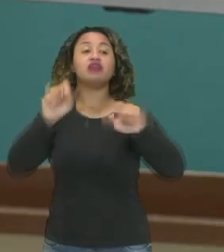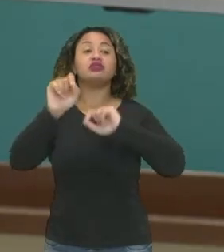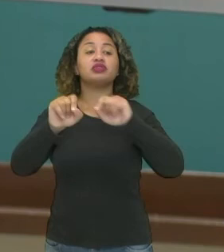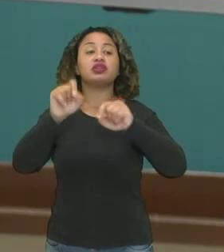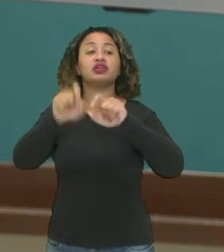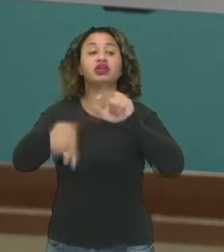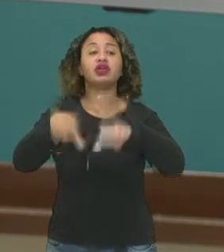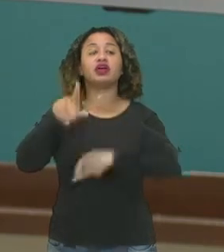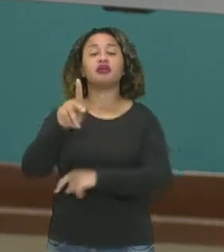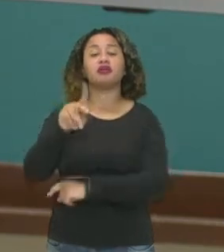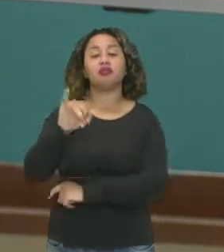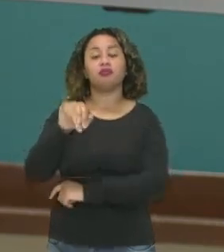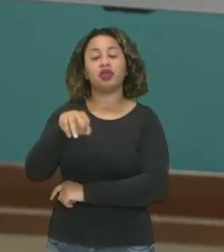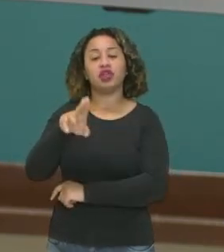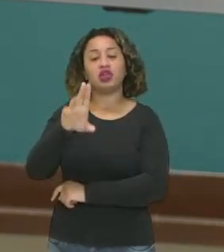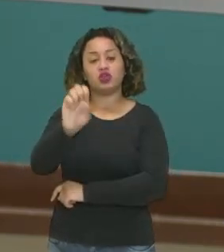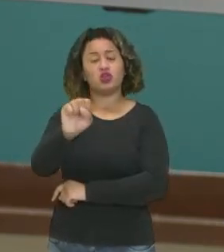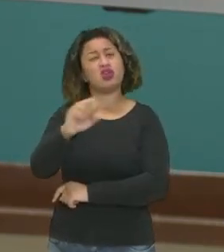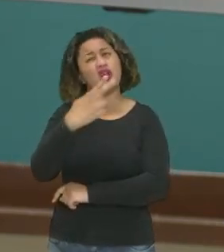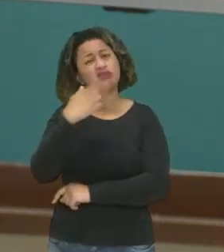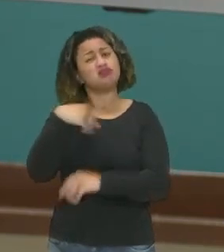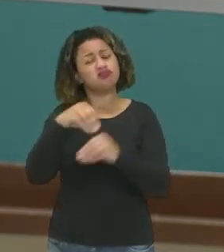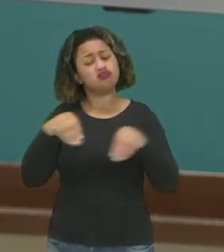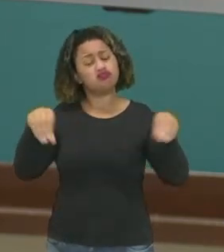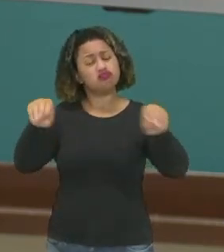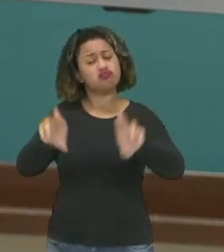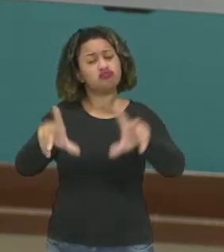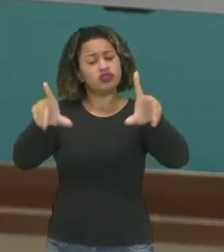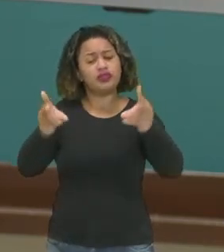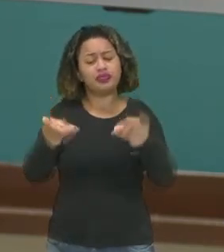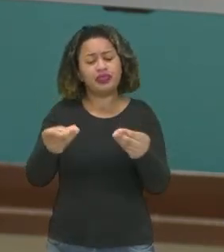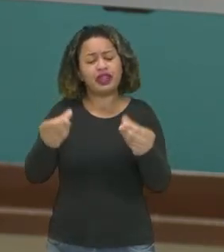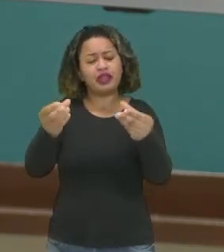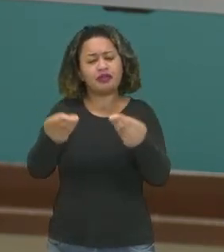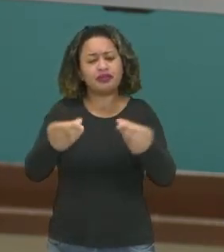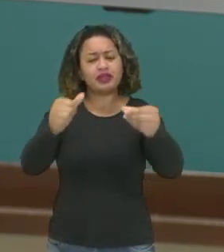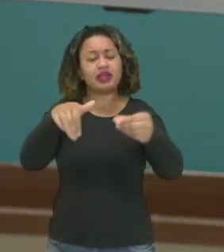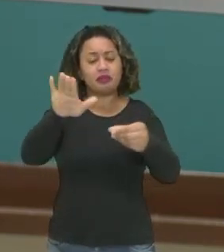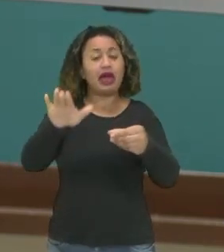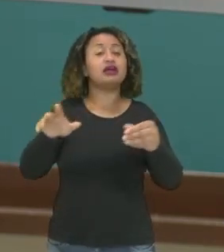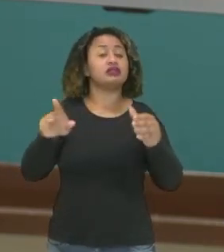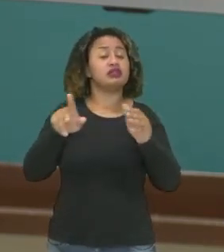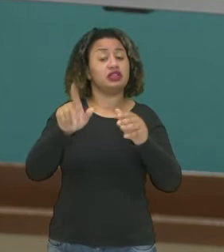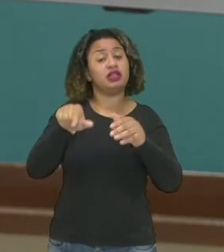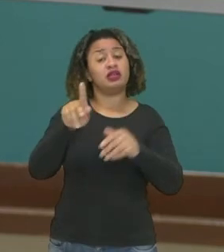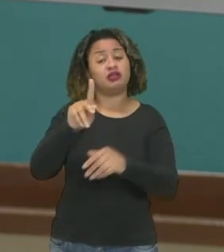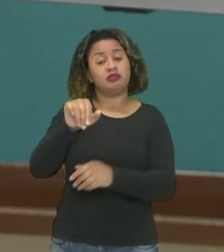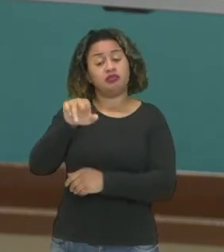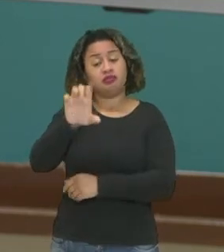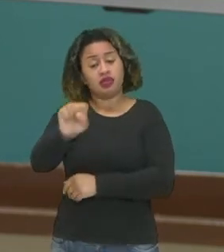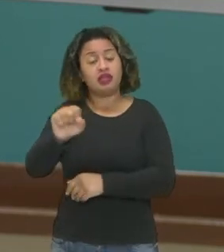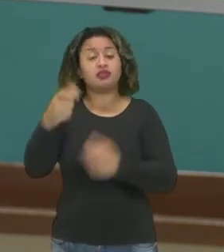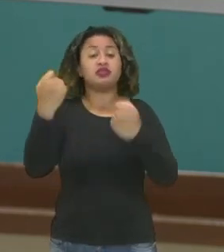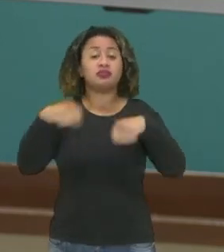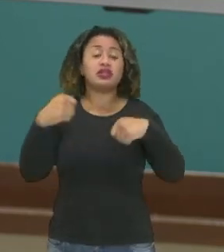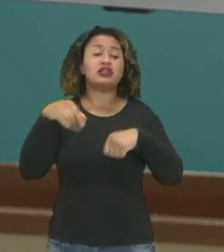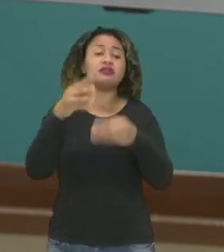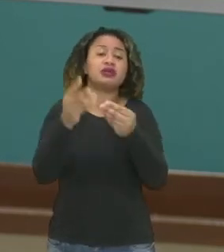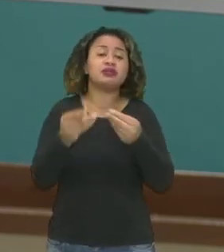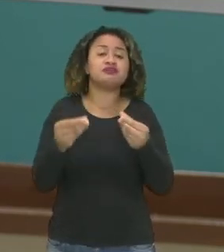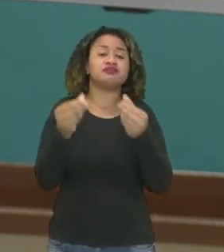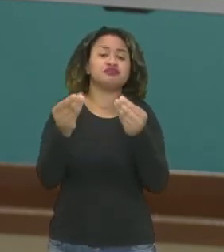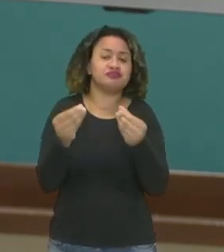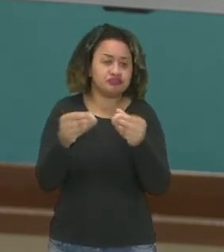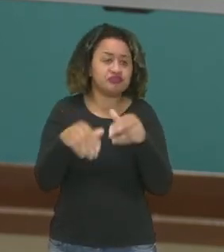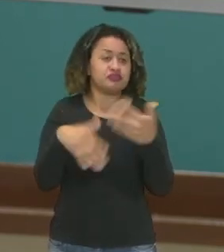É um solo, de repente, diferente, né? Você tem uma umidade maior e o pinus, ele exige uma umidade maior, tá?